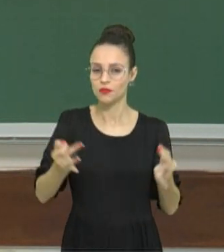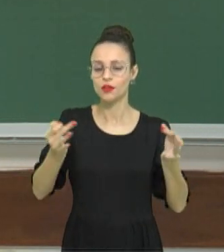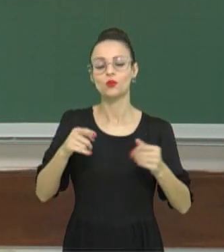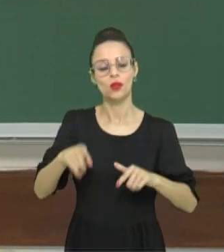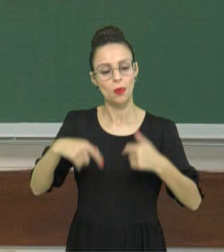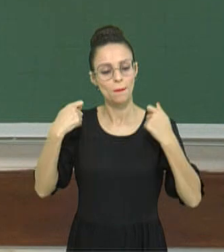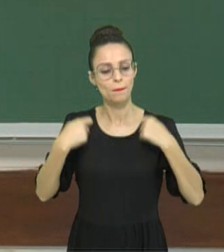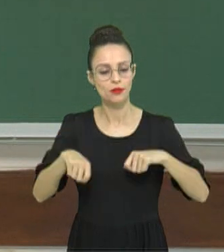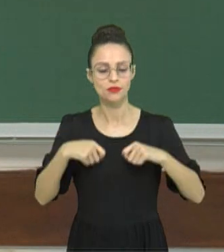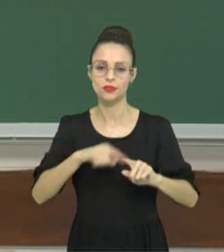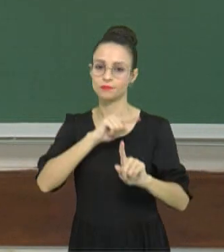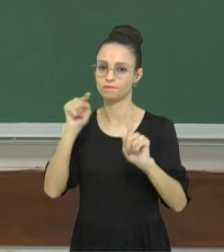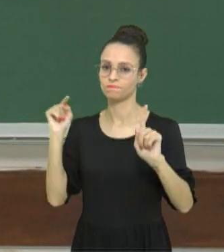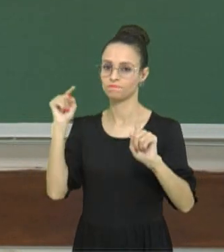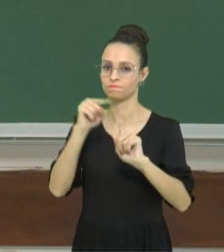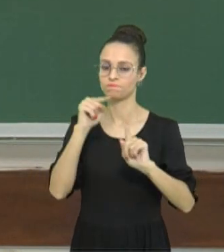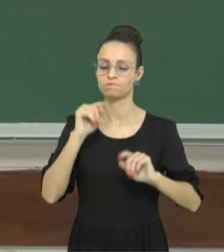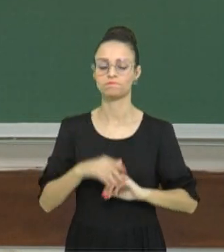ele precisa atingir.